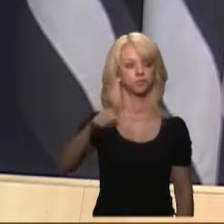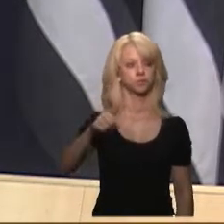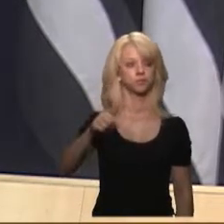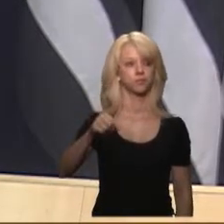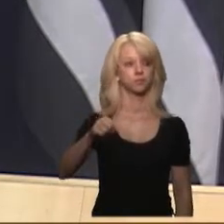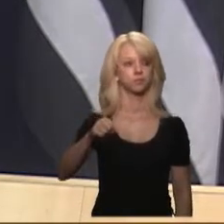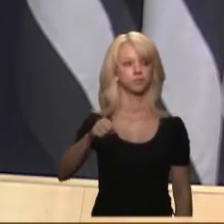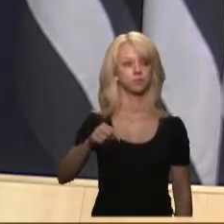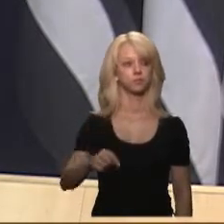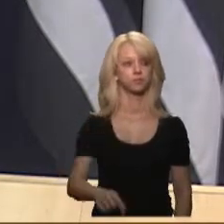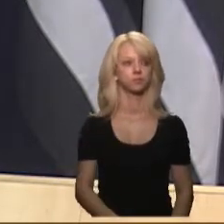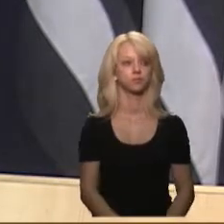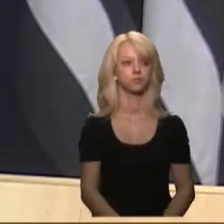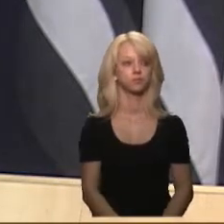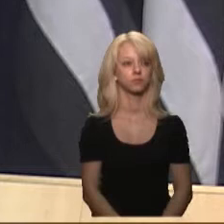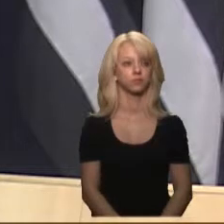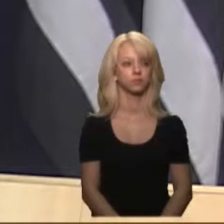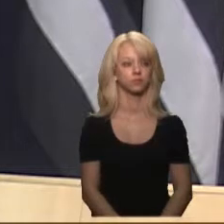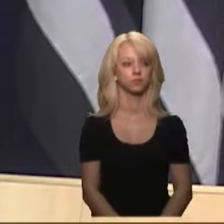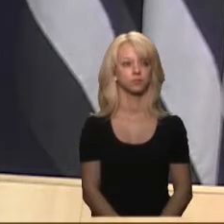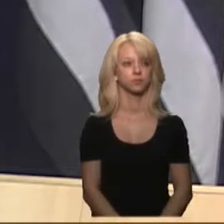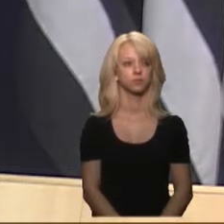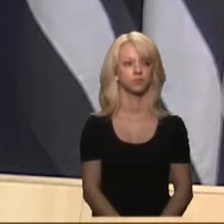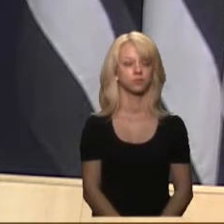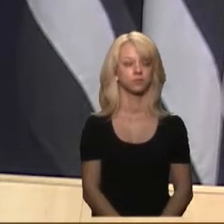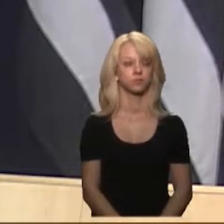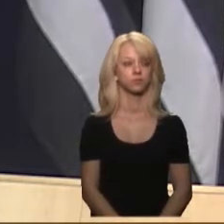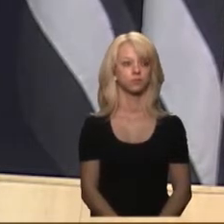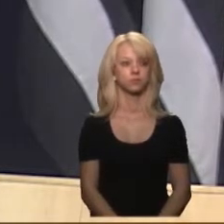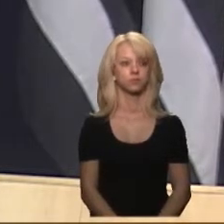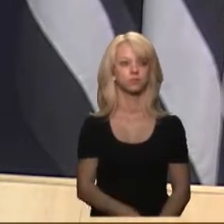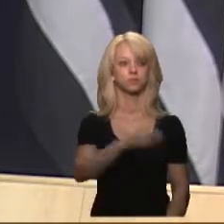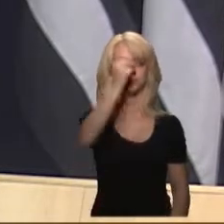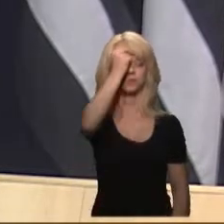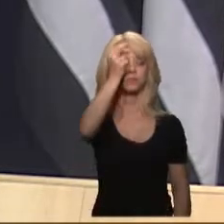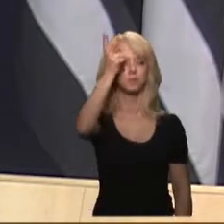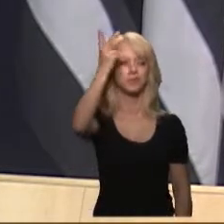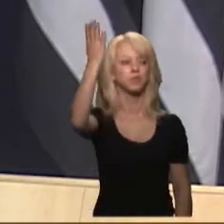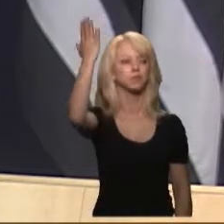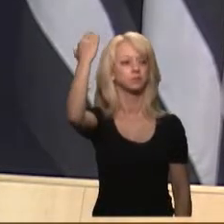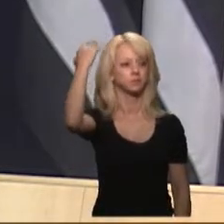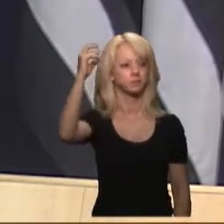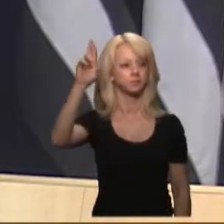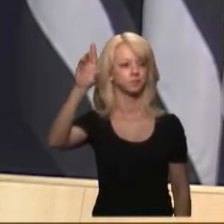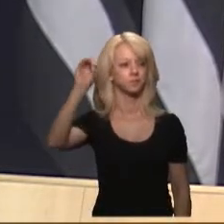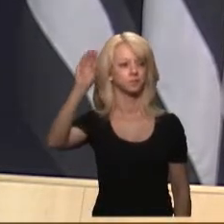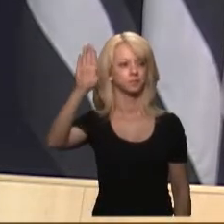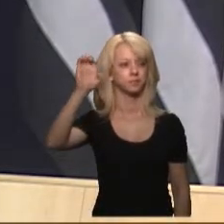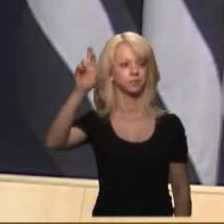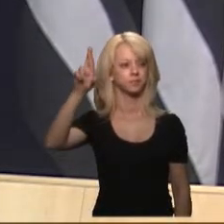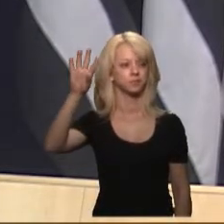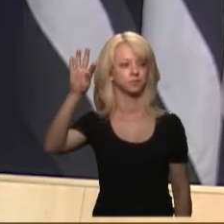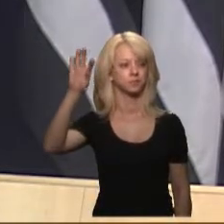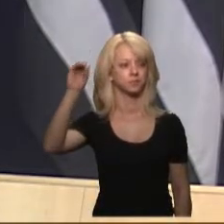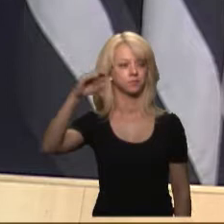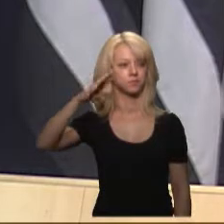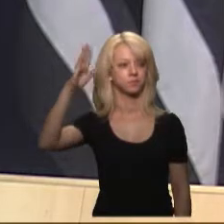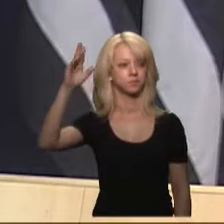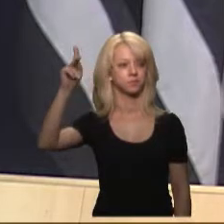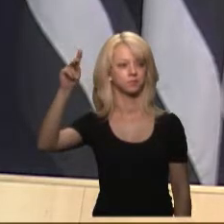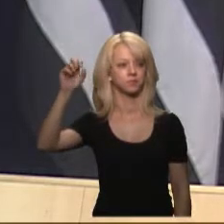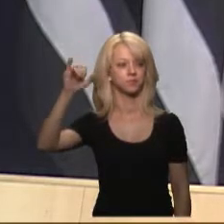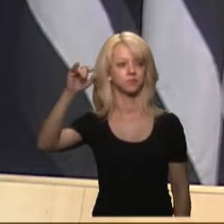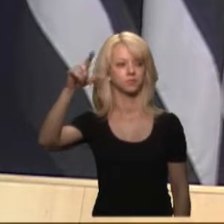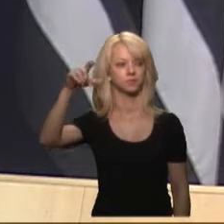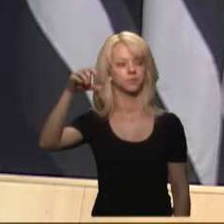O Peixoto, na verdade, o prefeito Roberto Peixoto utilizou, mas ficou a critério do Poder Executivo dar ou